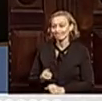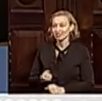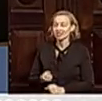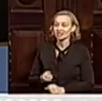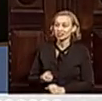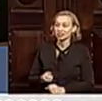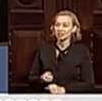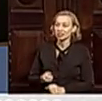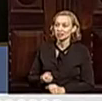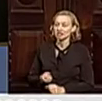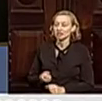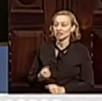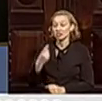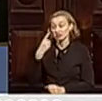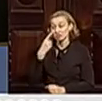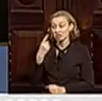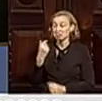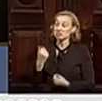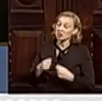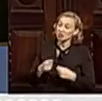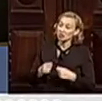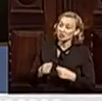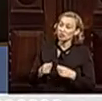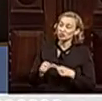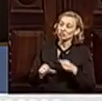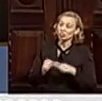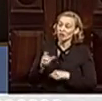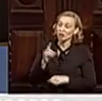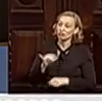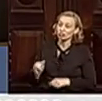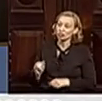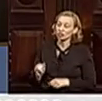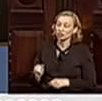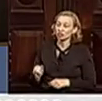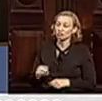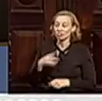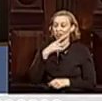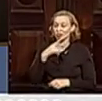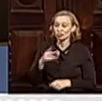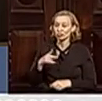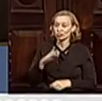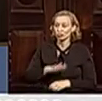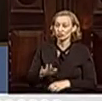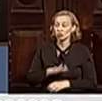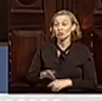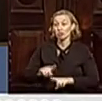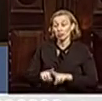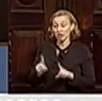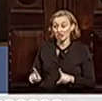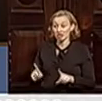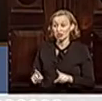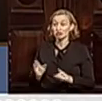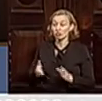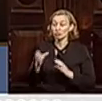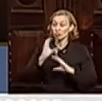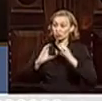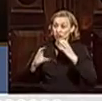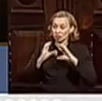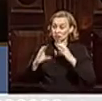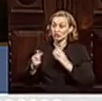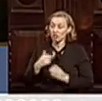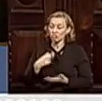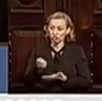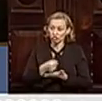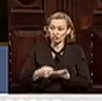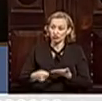em tomar a decisão de adiar a edição deste ano do Parlamento Juvenil. Mas, como disse no comunicado que escrevi eu